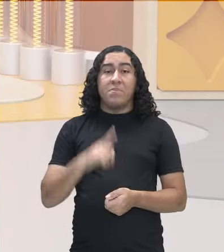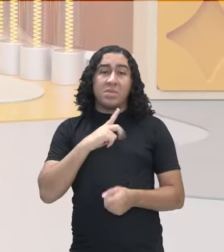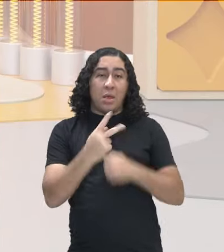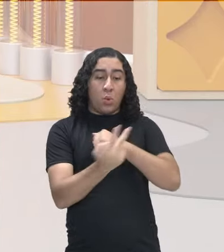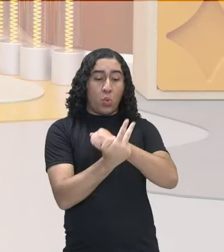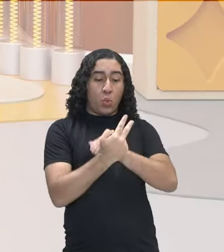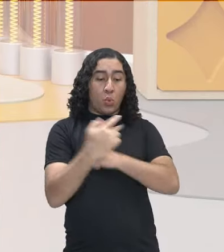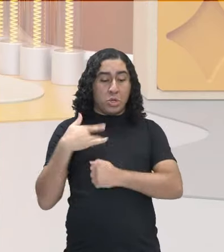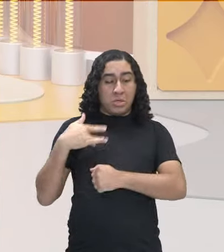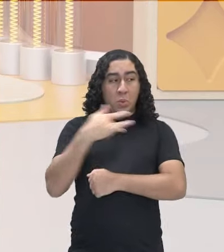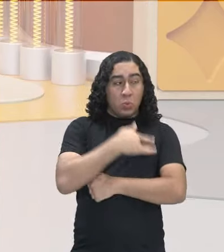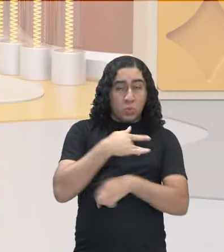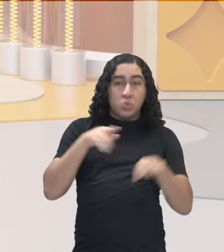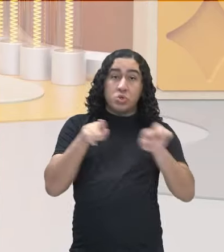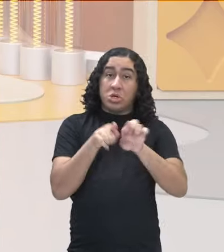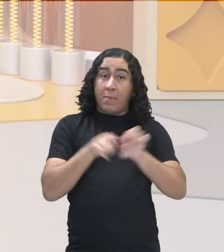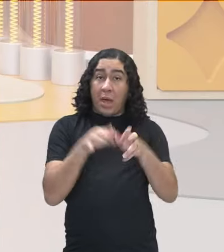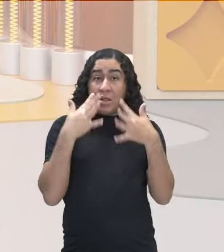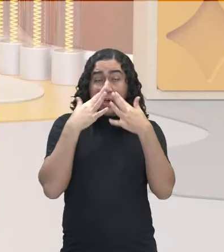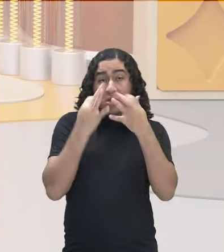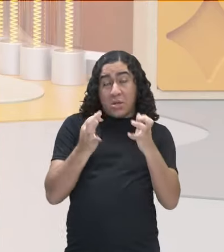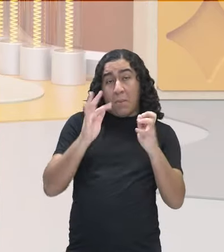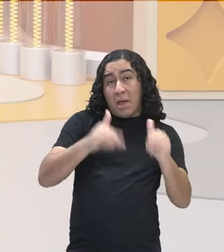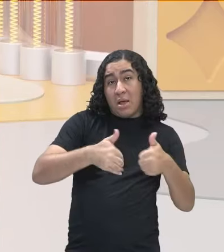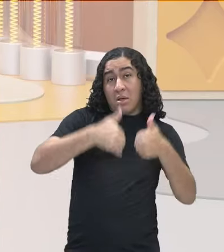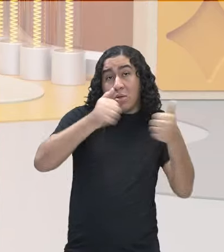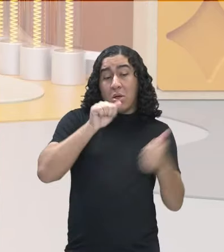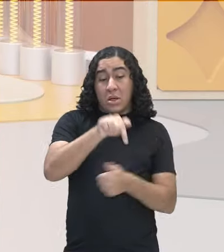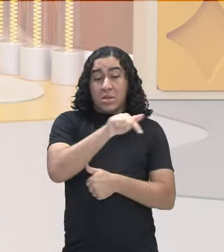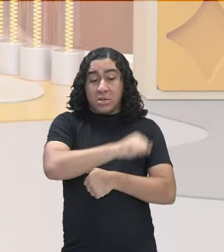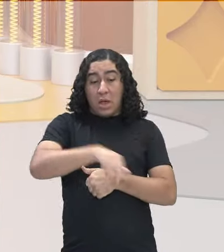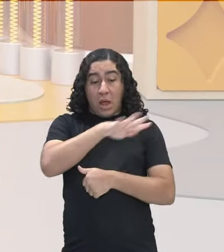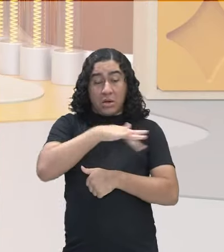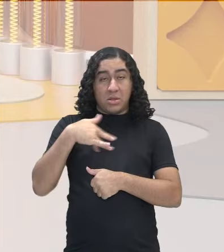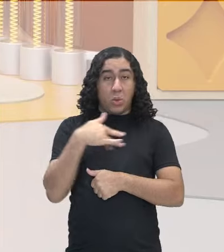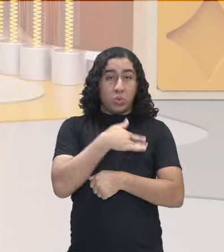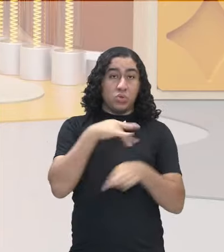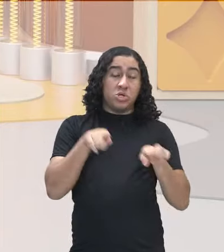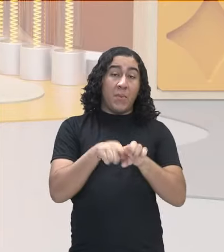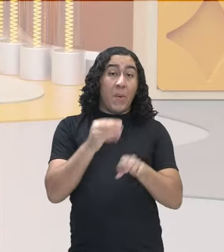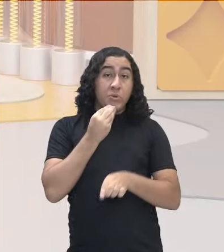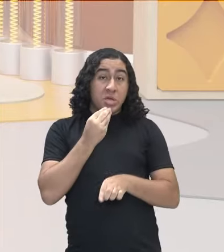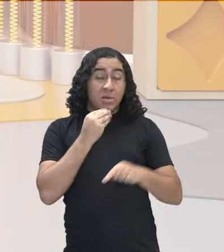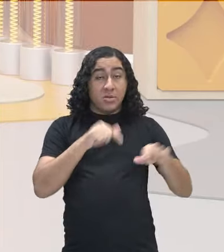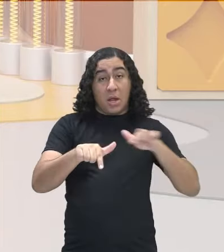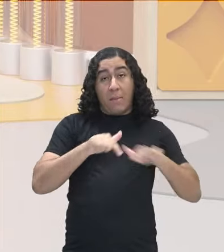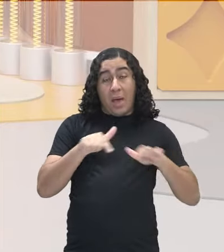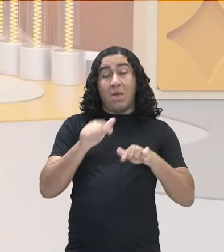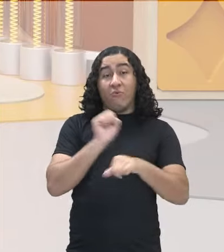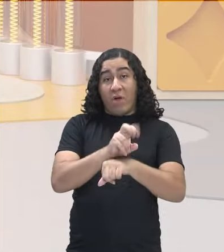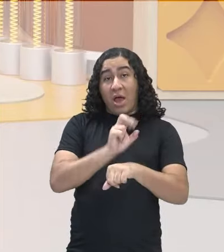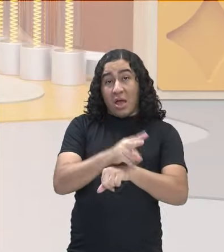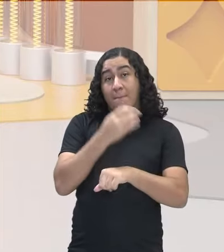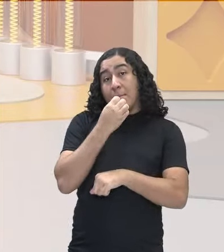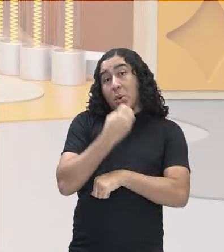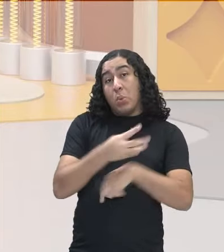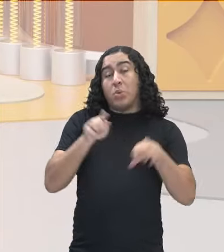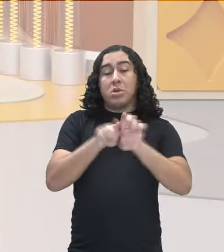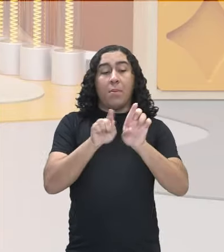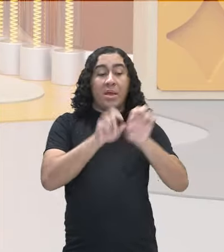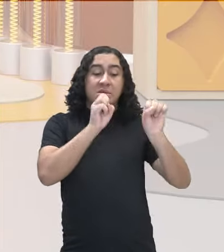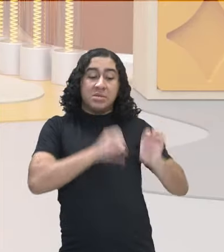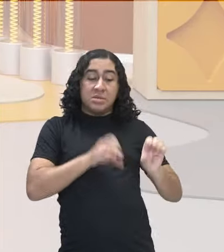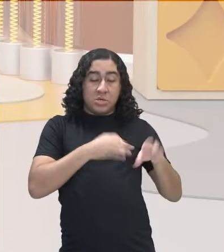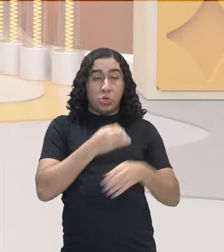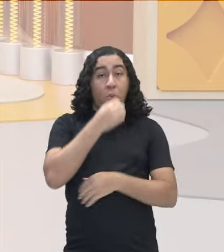com a saúde uma atenção maior na realidade da área da saúde oportunidade de trabalho também é um ponto importante Educação de qualidade